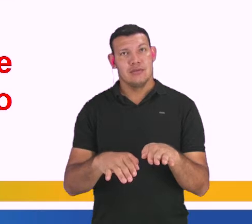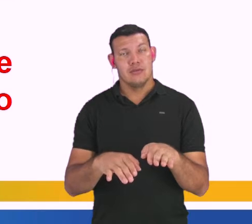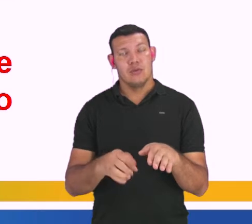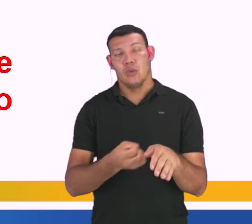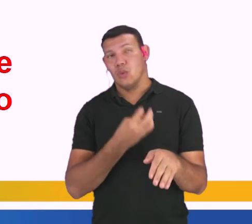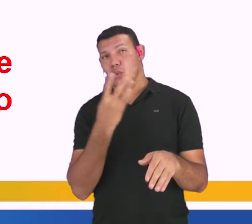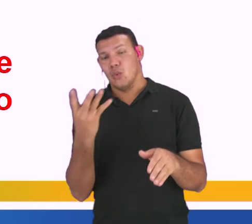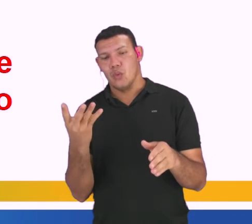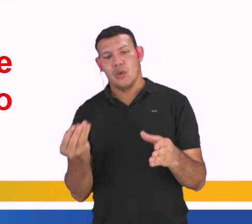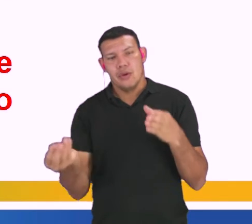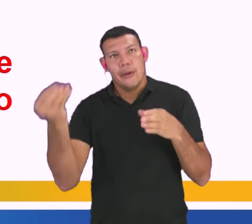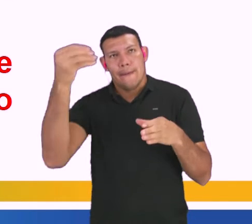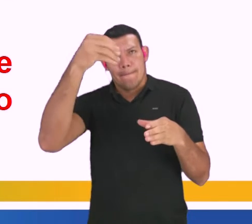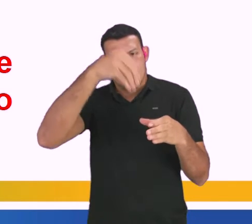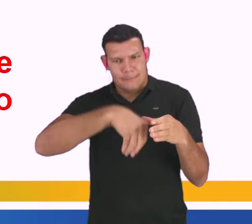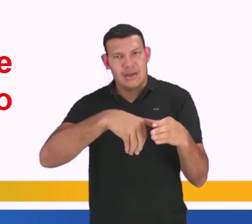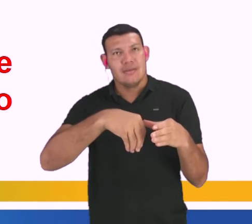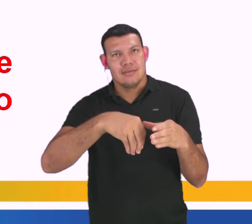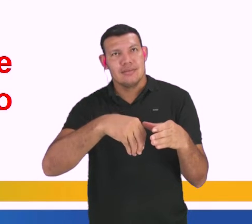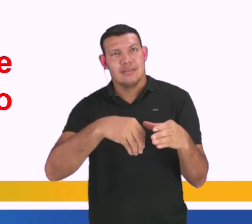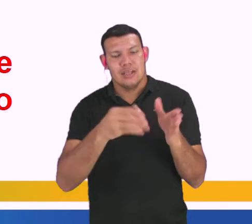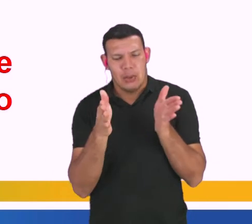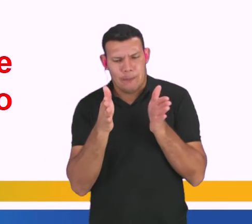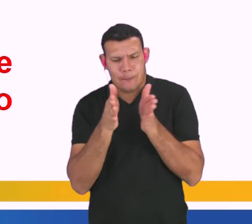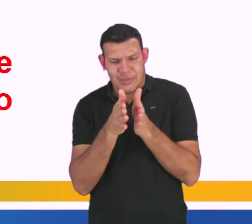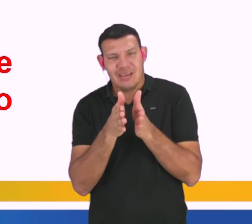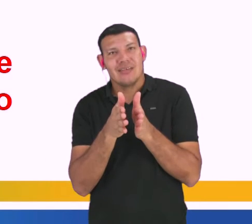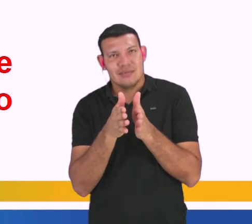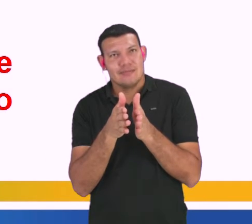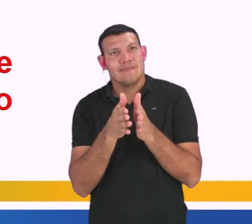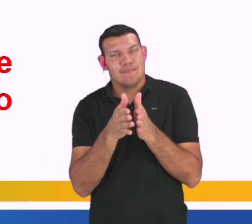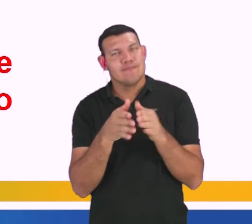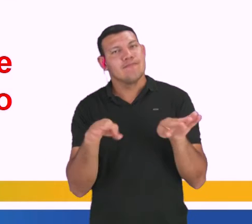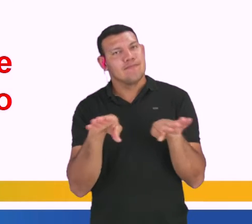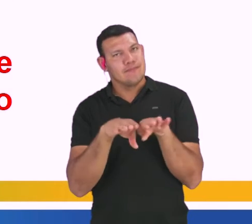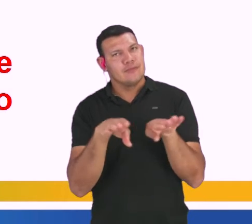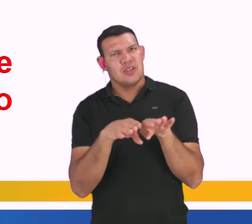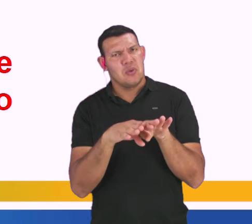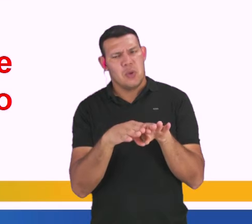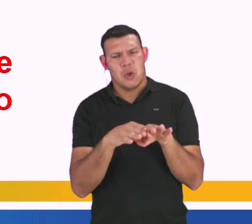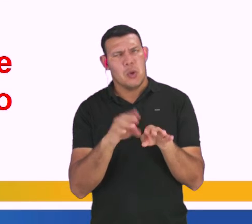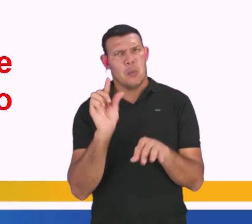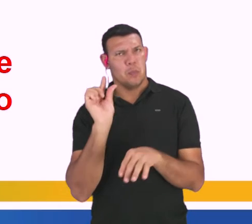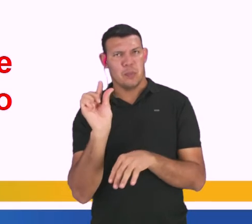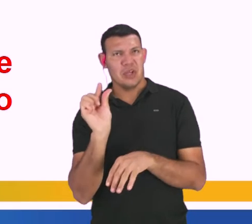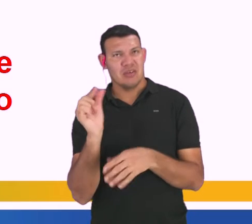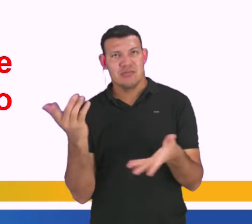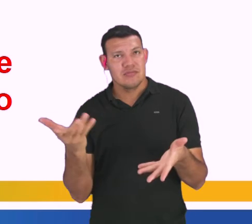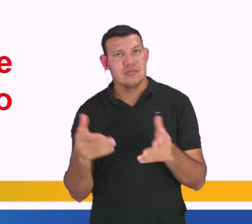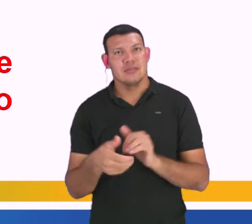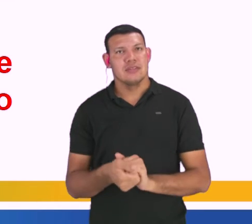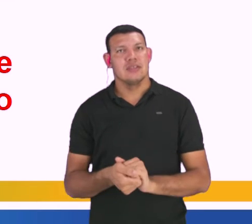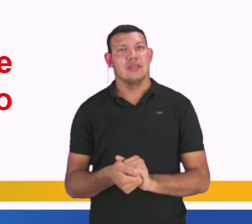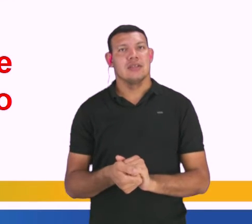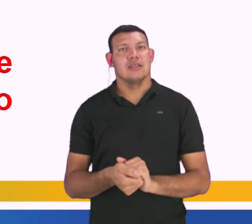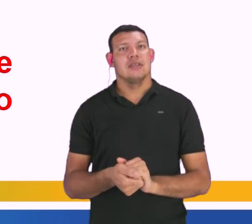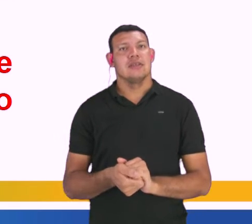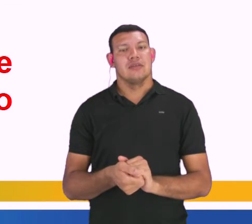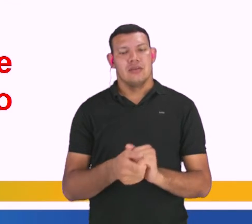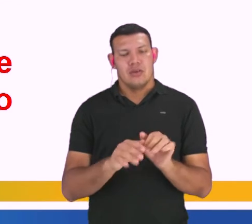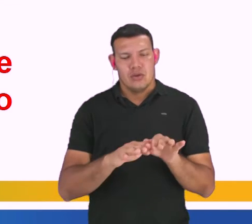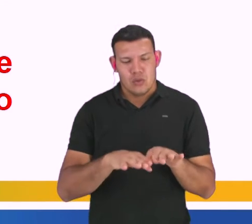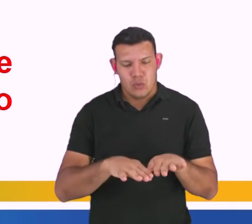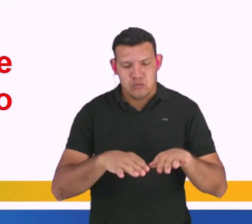que entrou nesse líquido, isso quer dizer que objetos pequenos, ele também desloca pouco fluido. E como ele desloca pouco fluido,